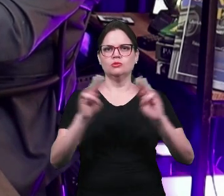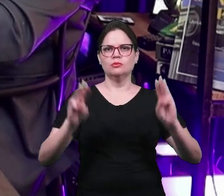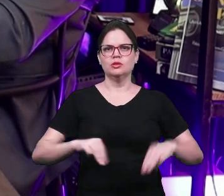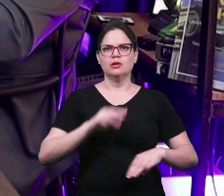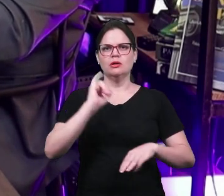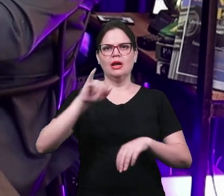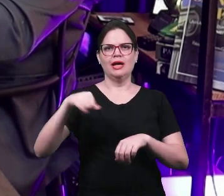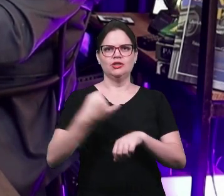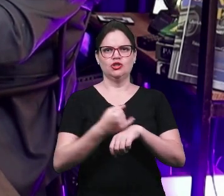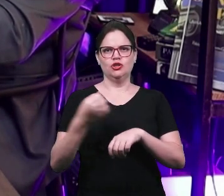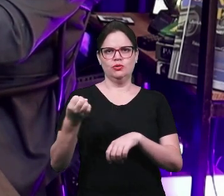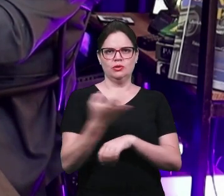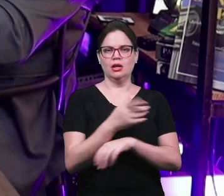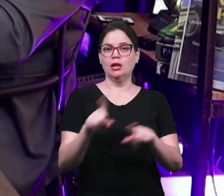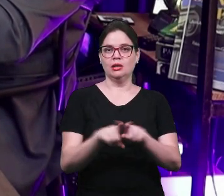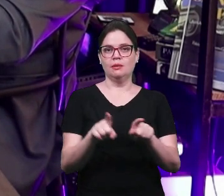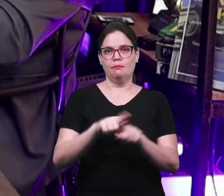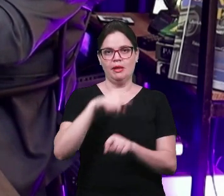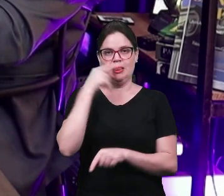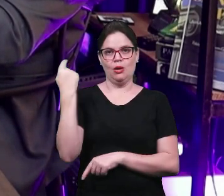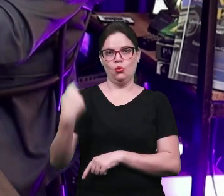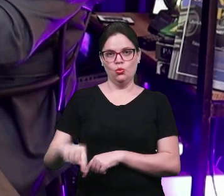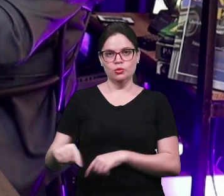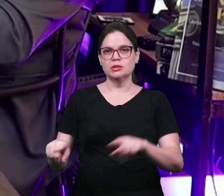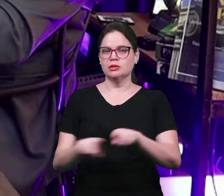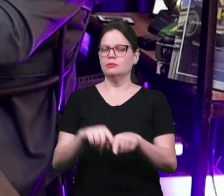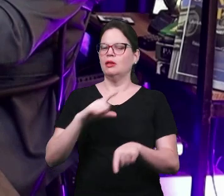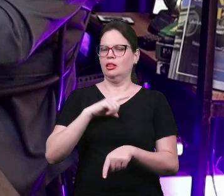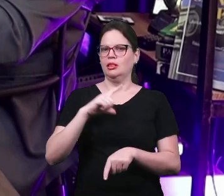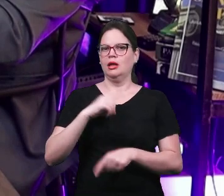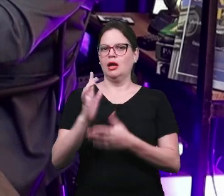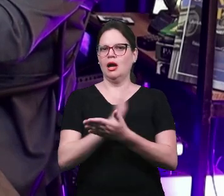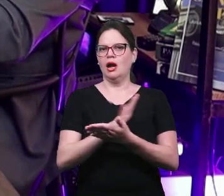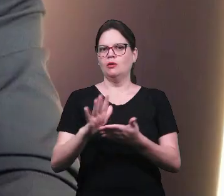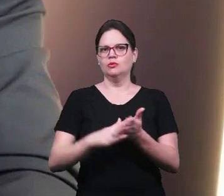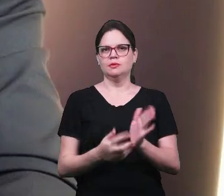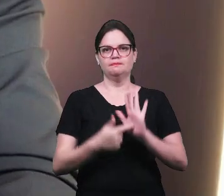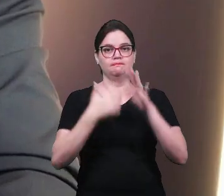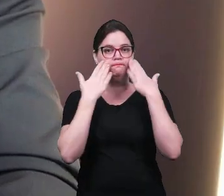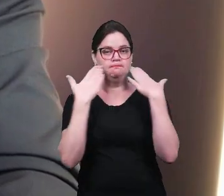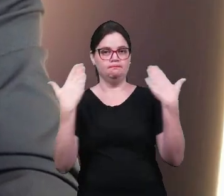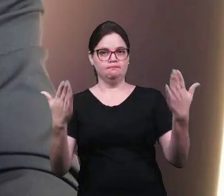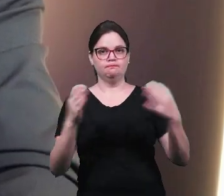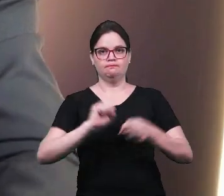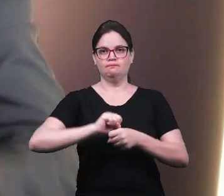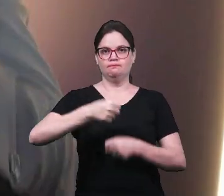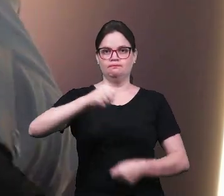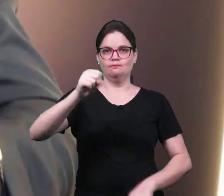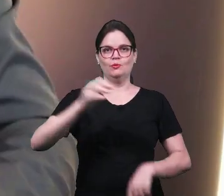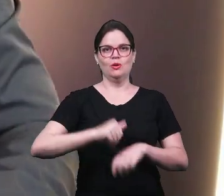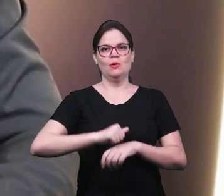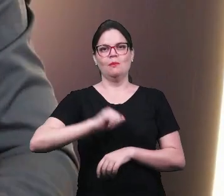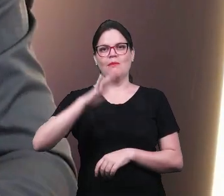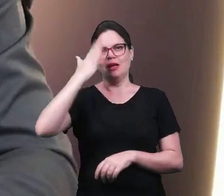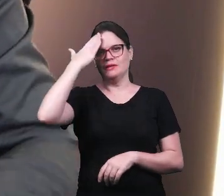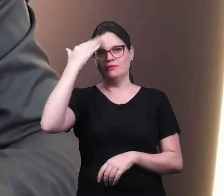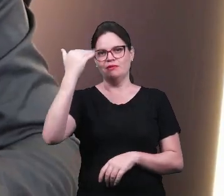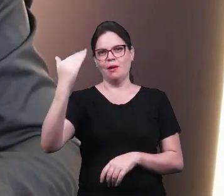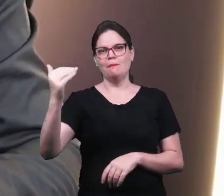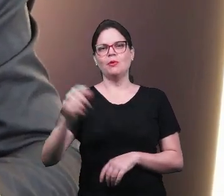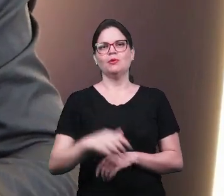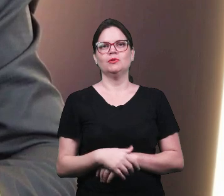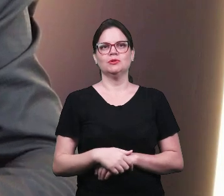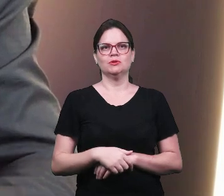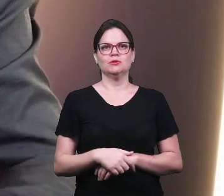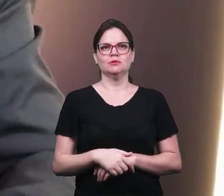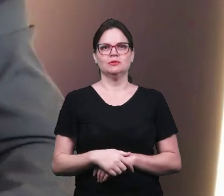na própria Rússia. Na Rússia. E é interessante, Roberto, que o mais famoso, talvez que os nossos